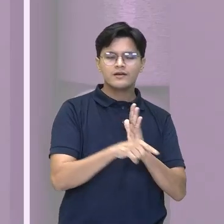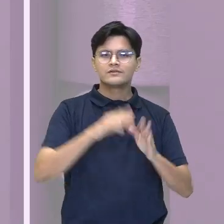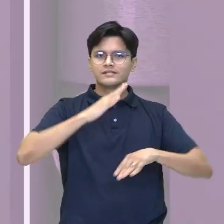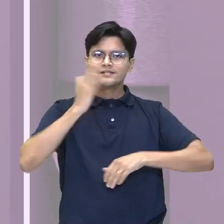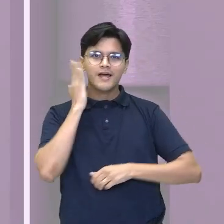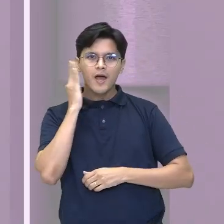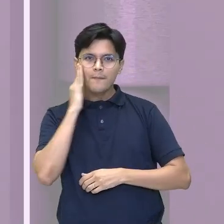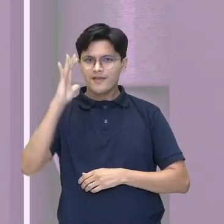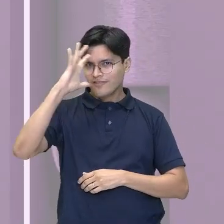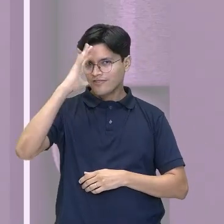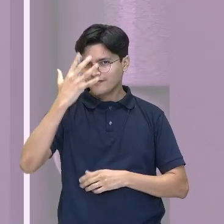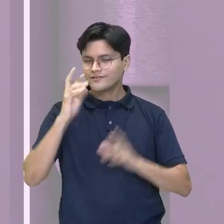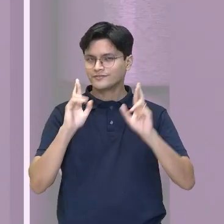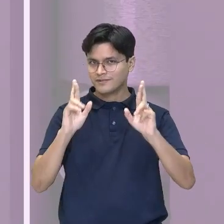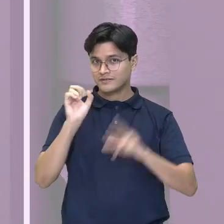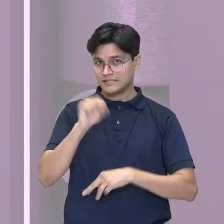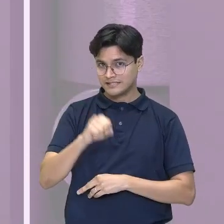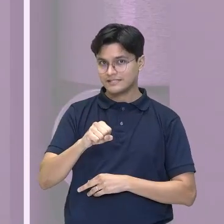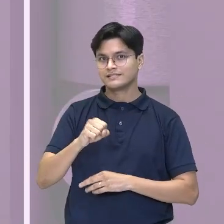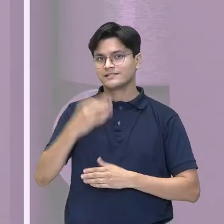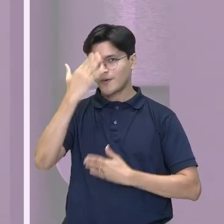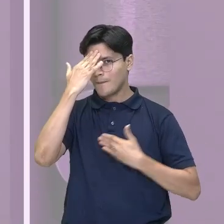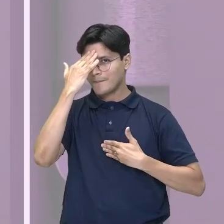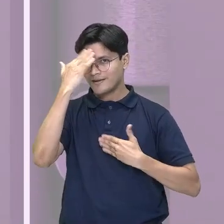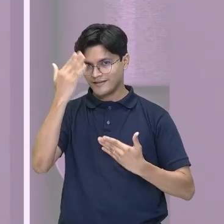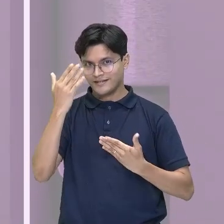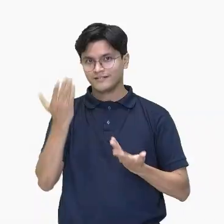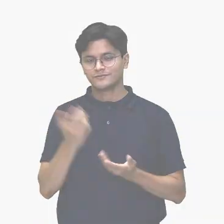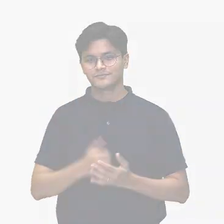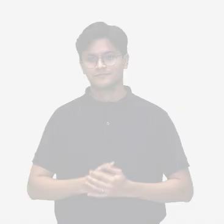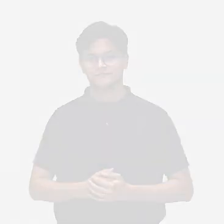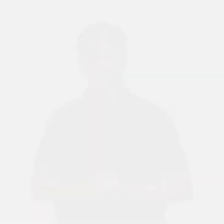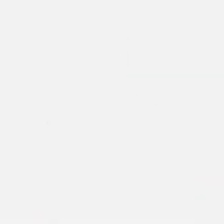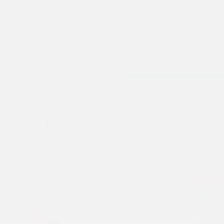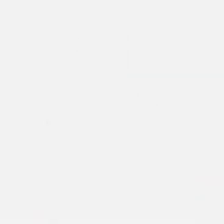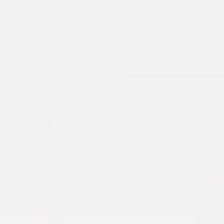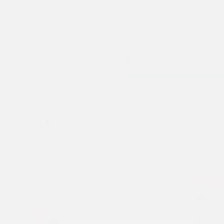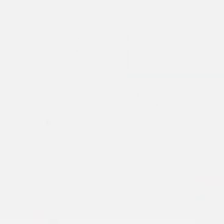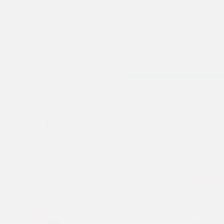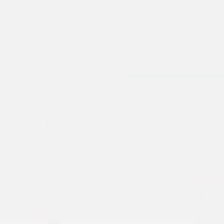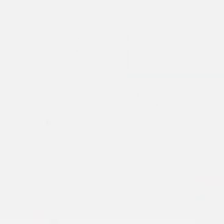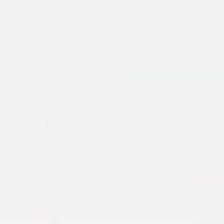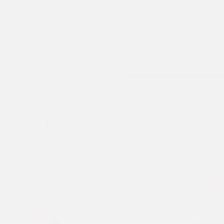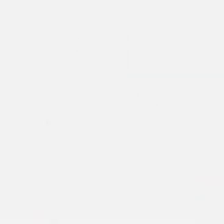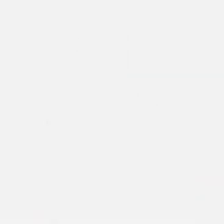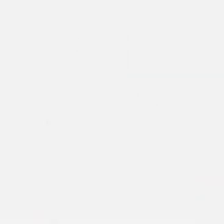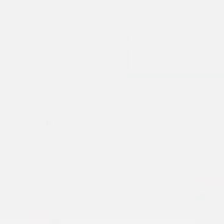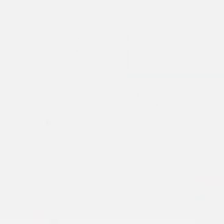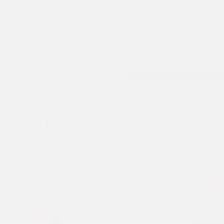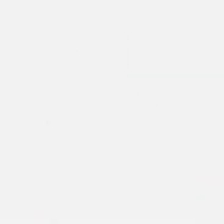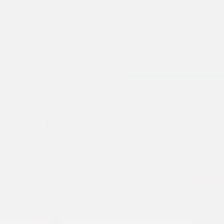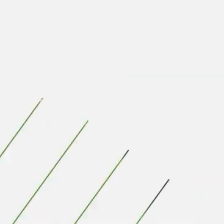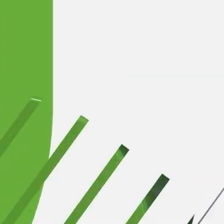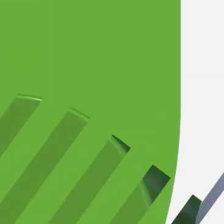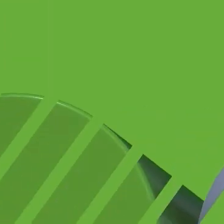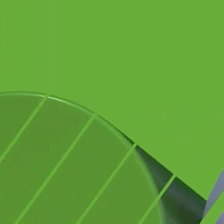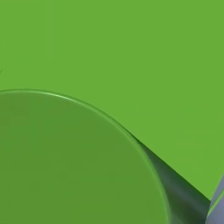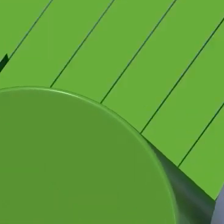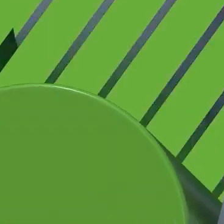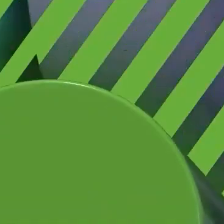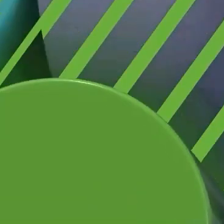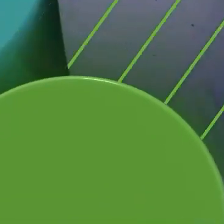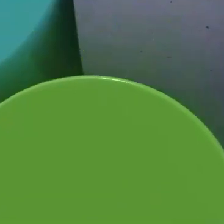Então, obrigada aí pela sua companhia e até o próximo encontro.